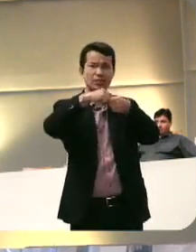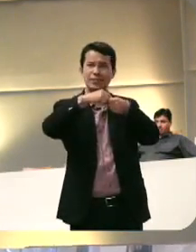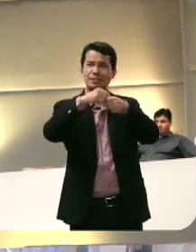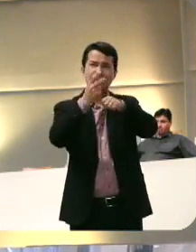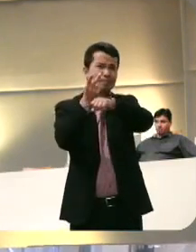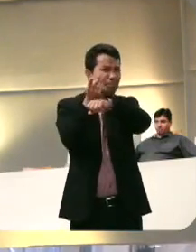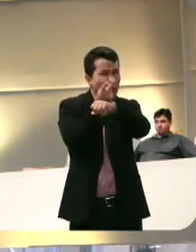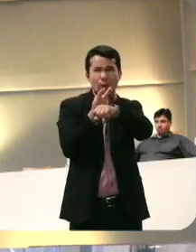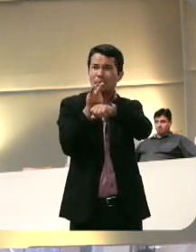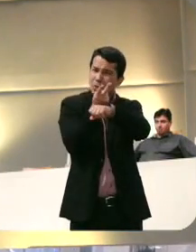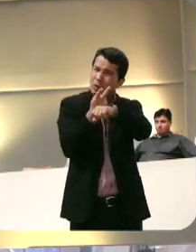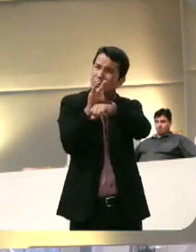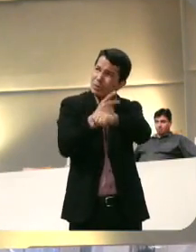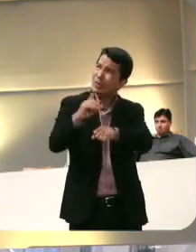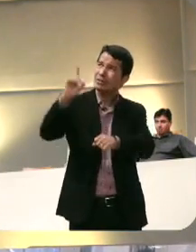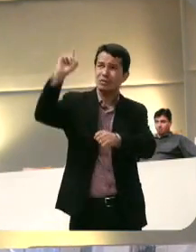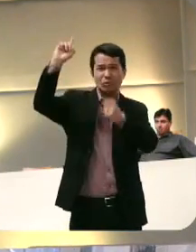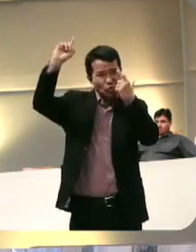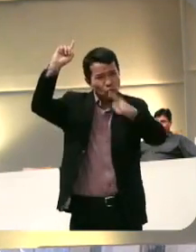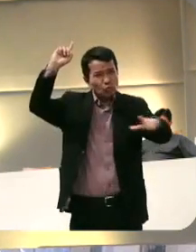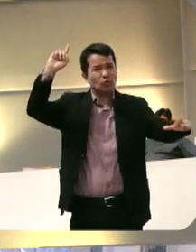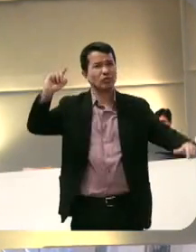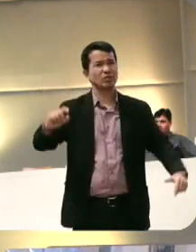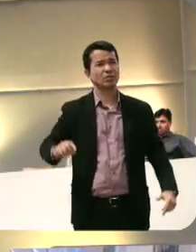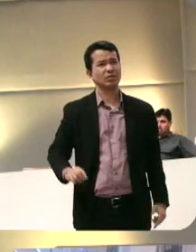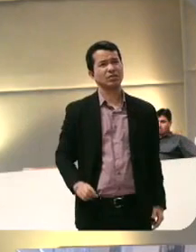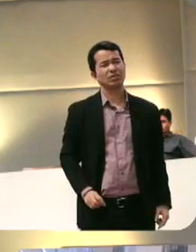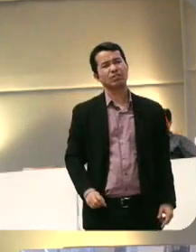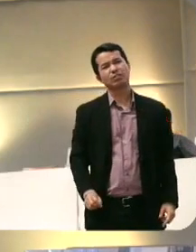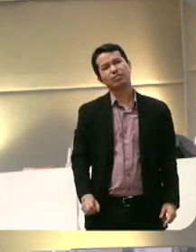Eu te contei a história da garagem.